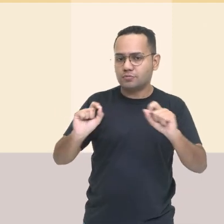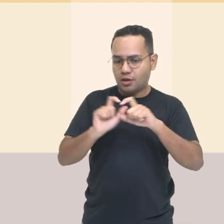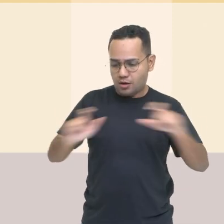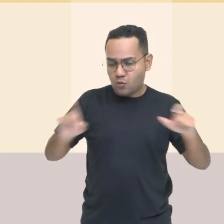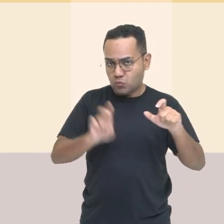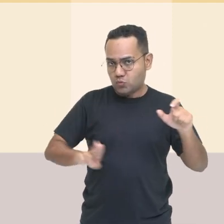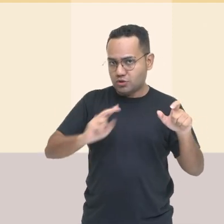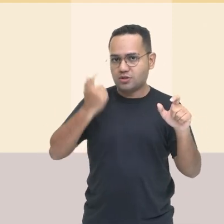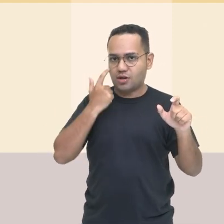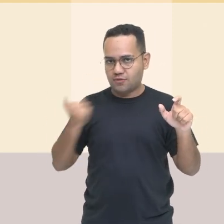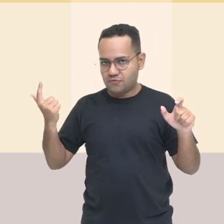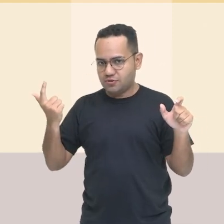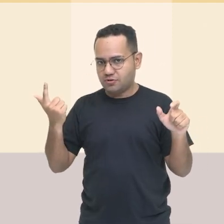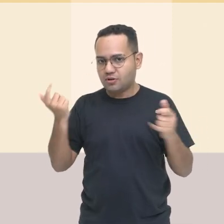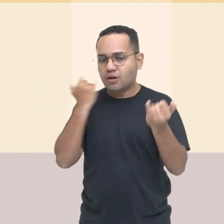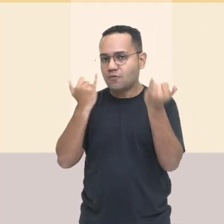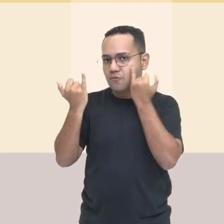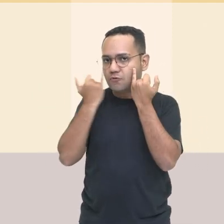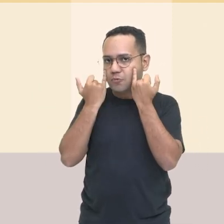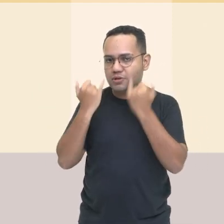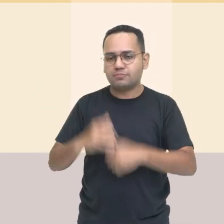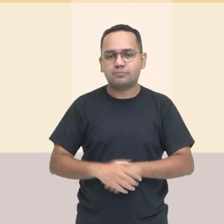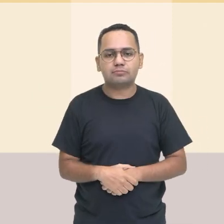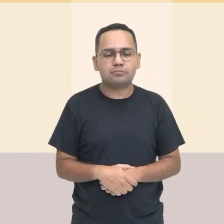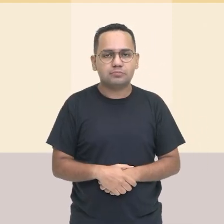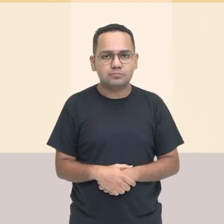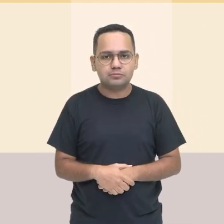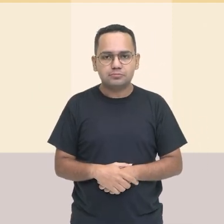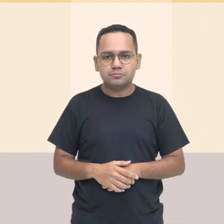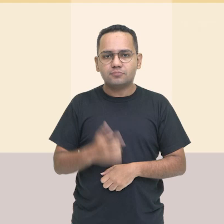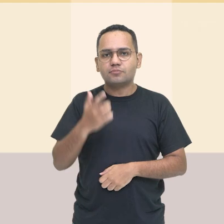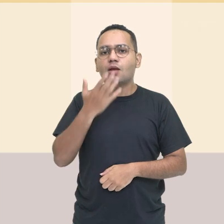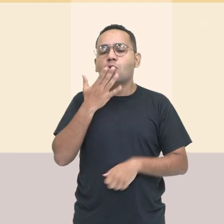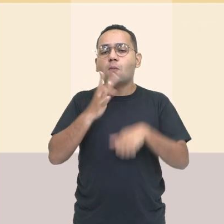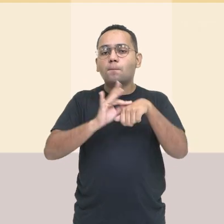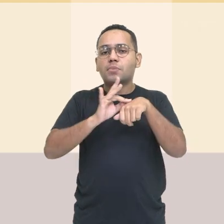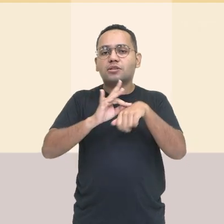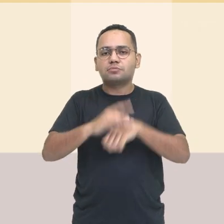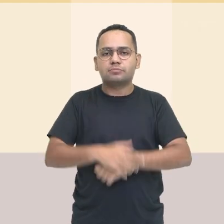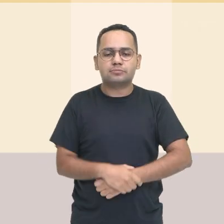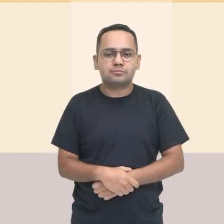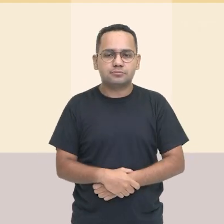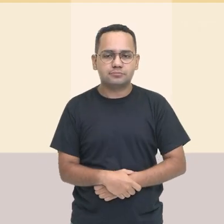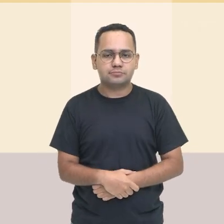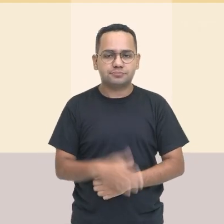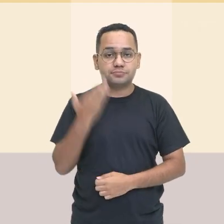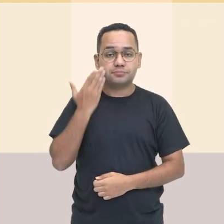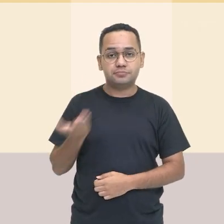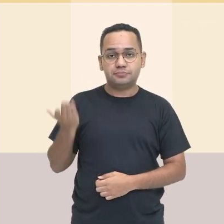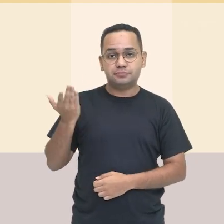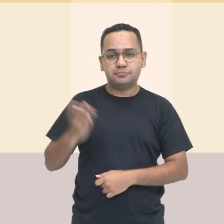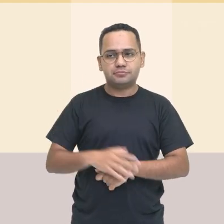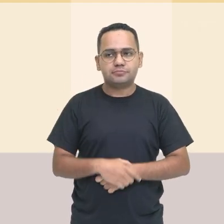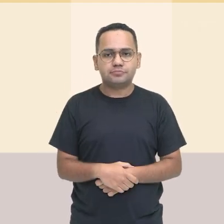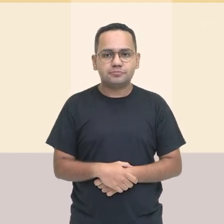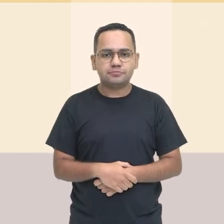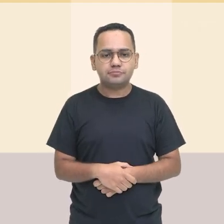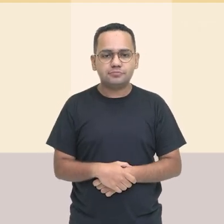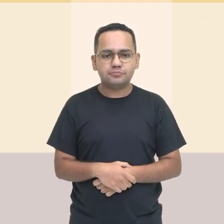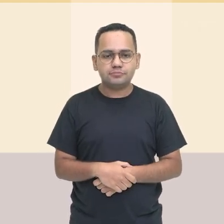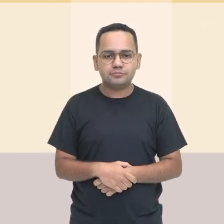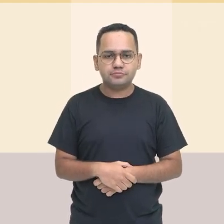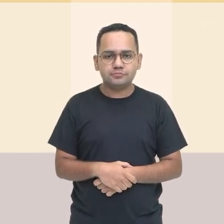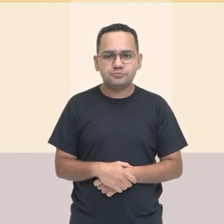pela função Lx igual a menos 5x ao quadrado mais 100x